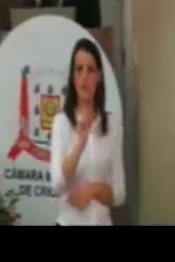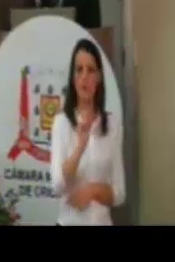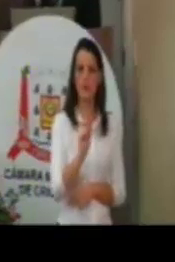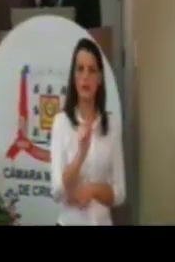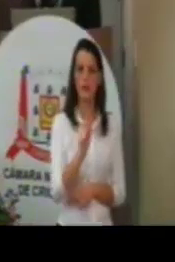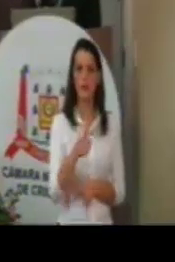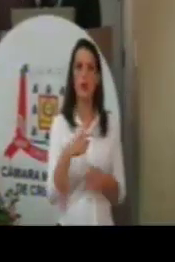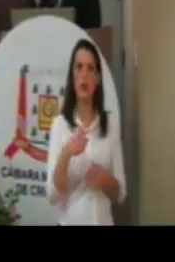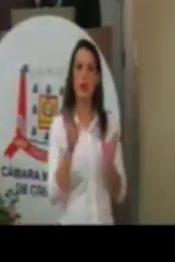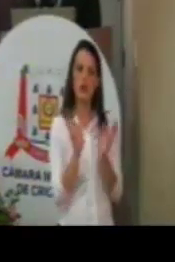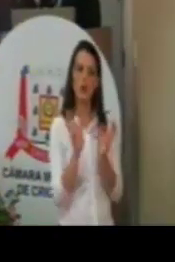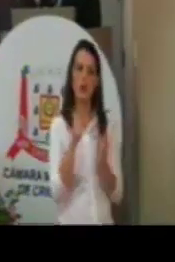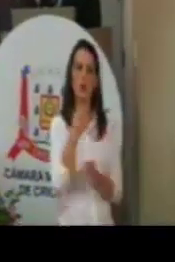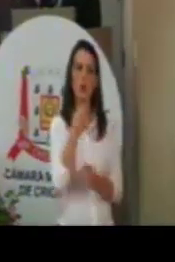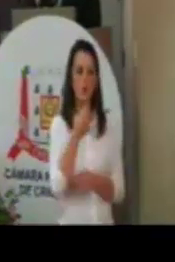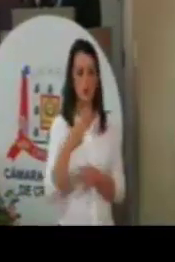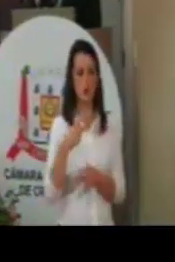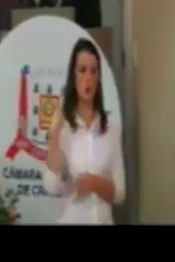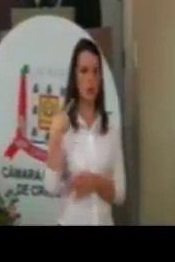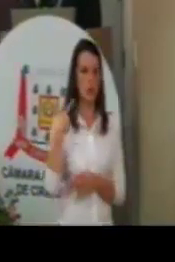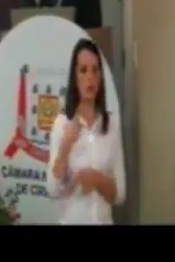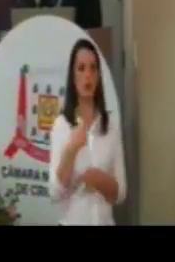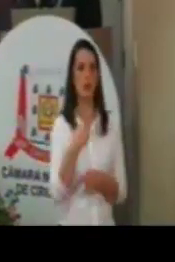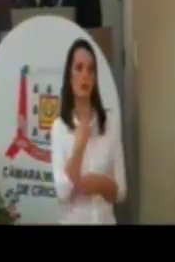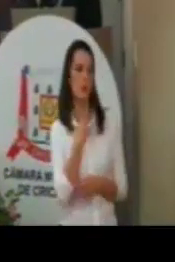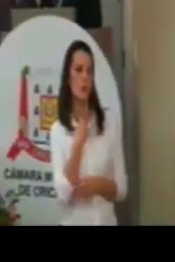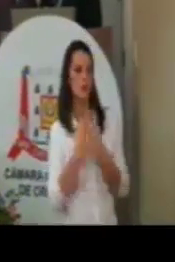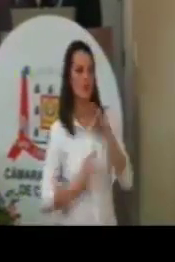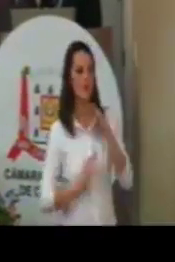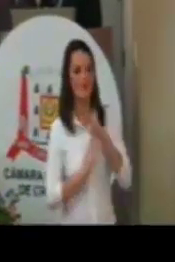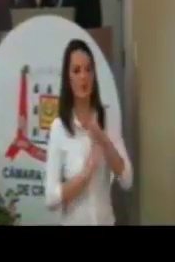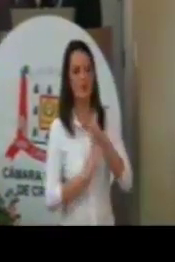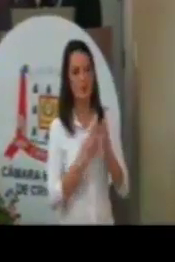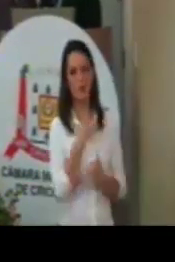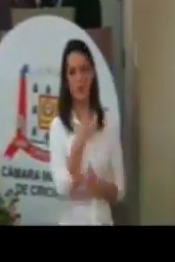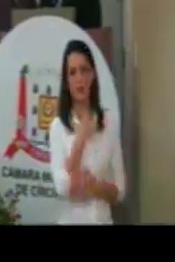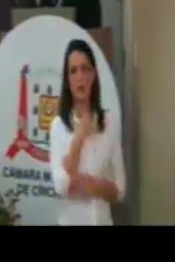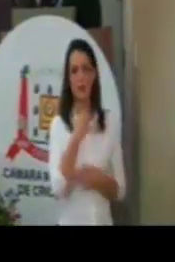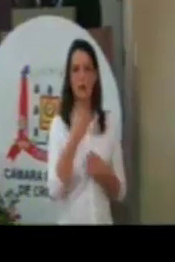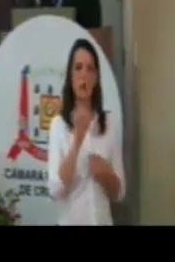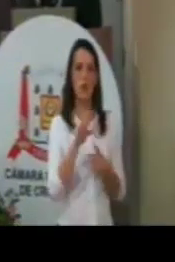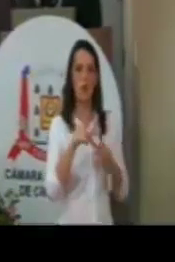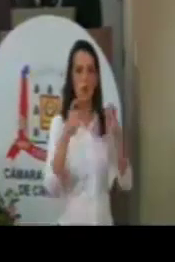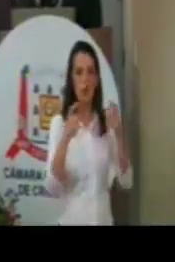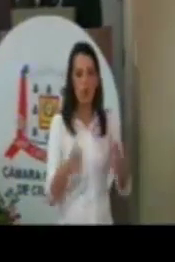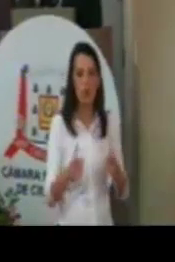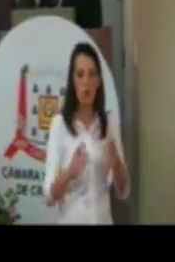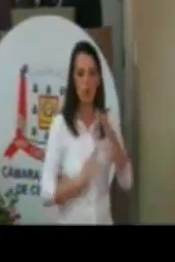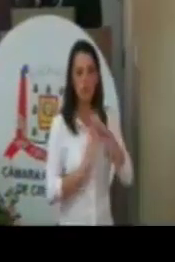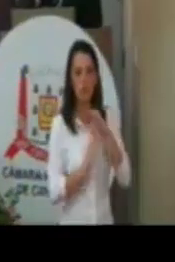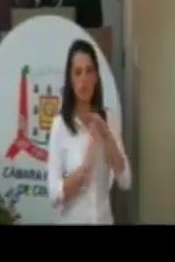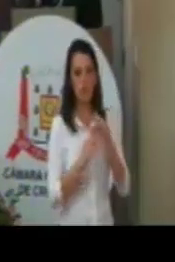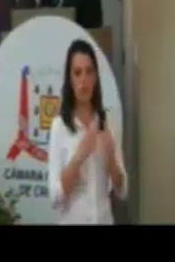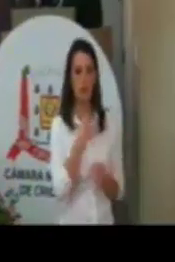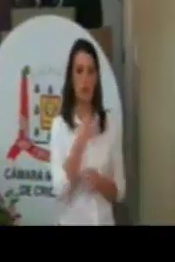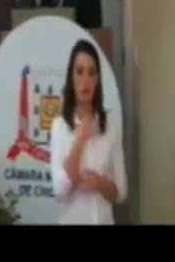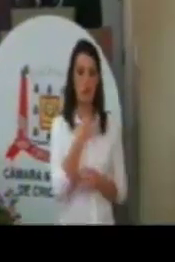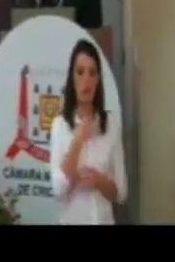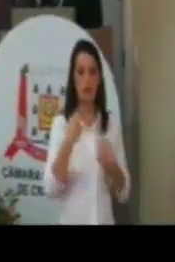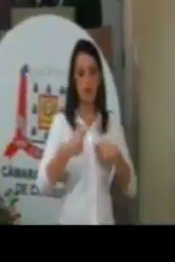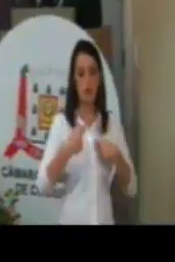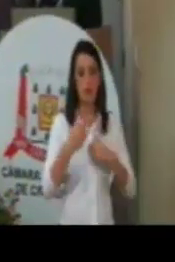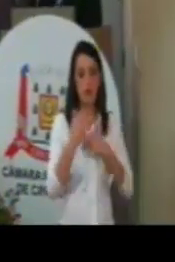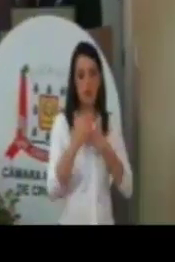que o parlamentar não pode ficar limitado a esta atuação.